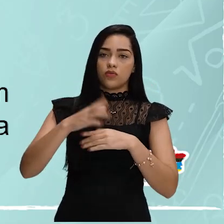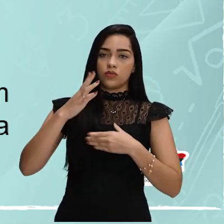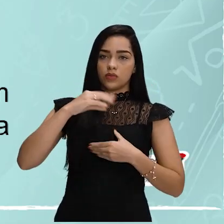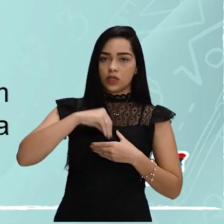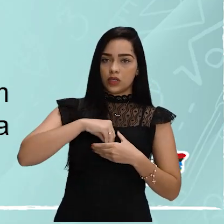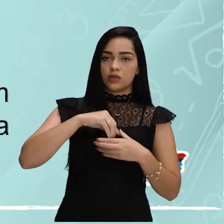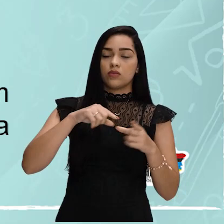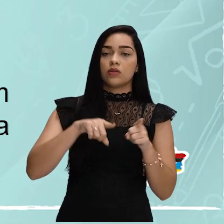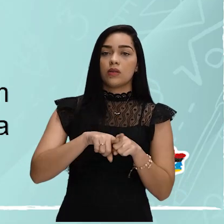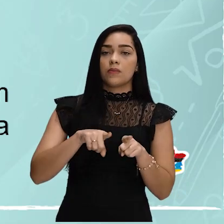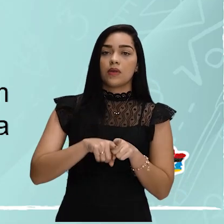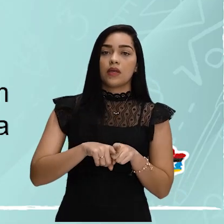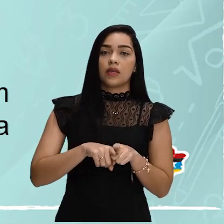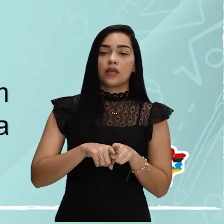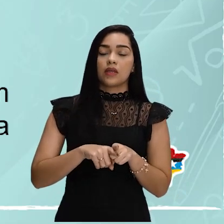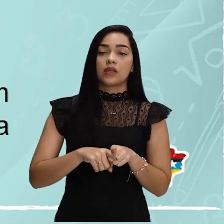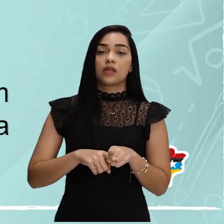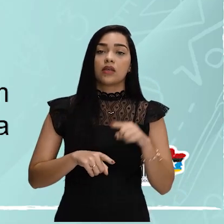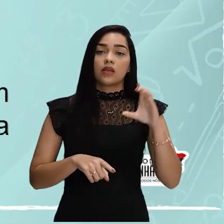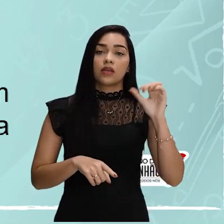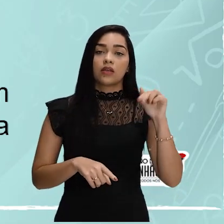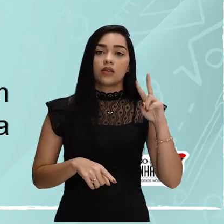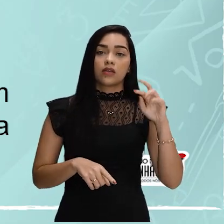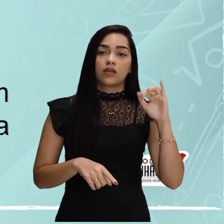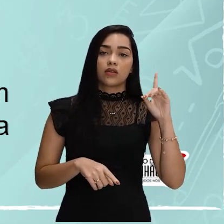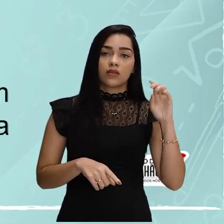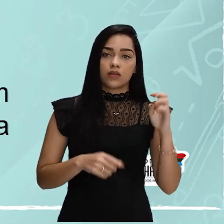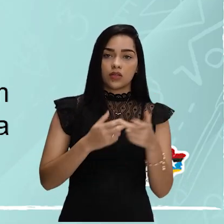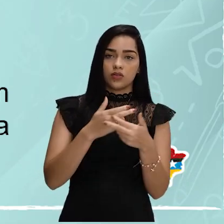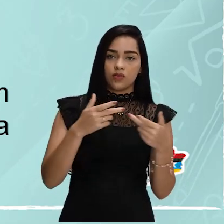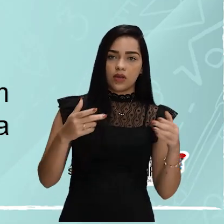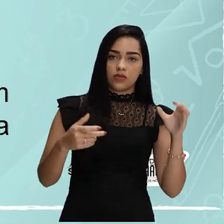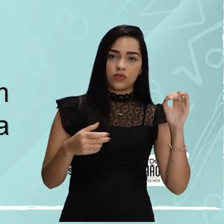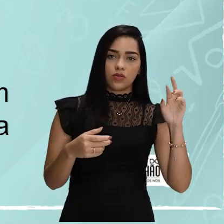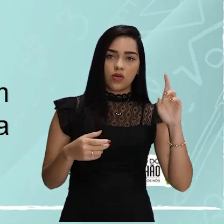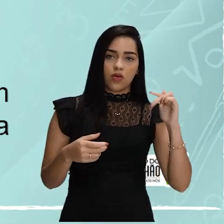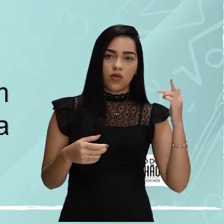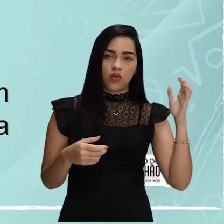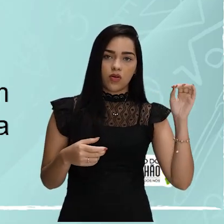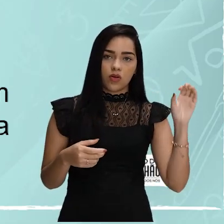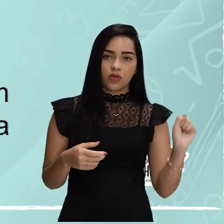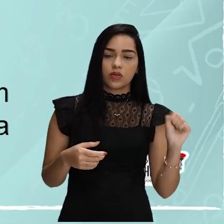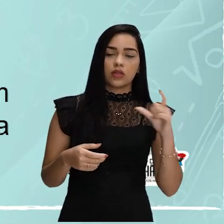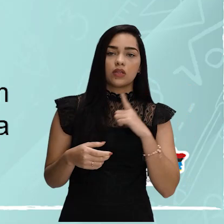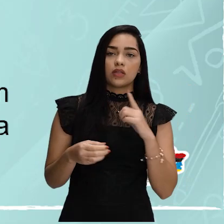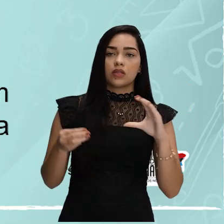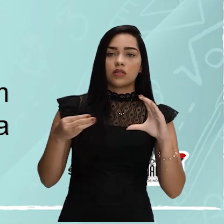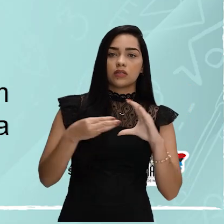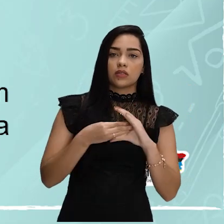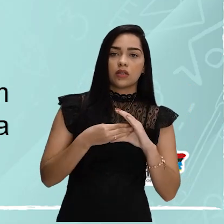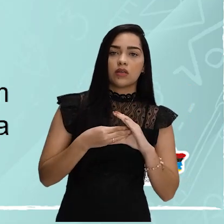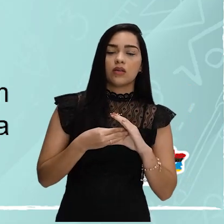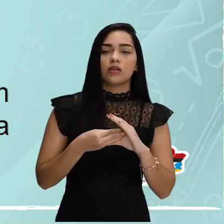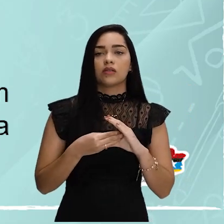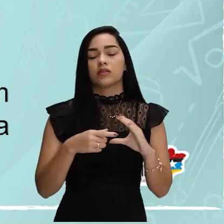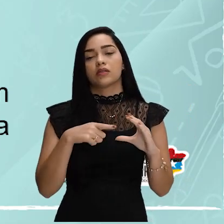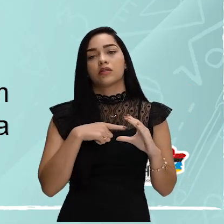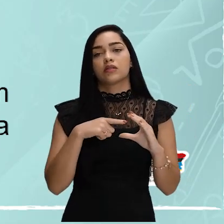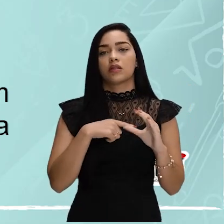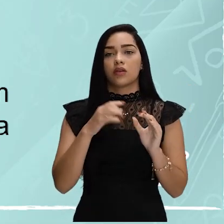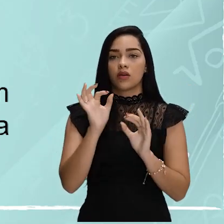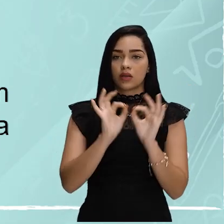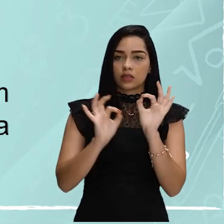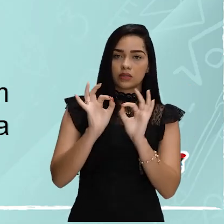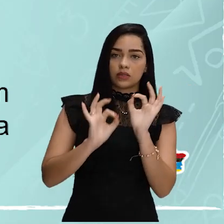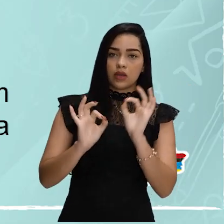revestimento interno de cavidades de diversos órgãos, tá? células perfeitamente